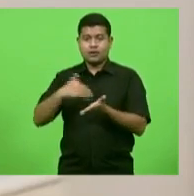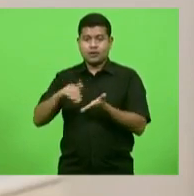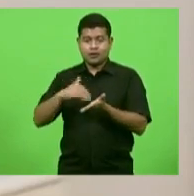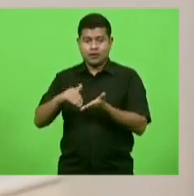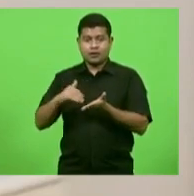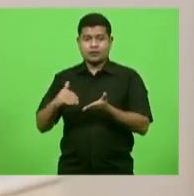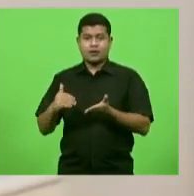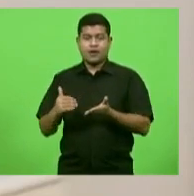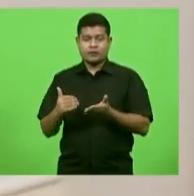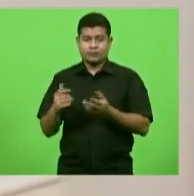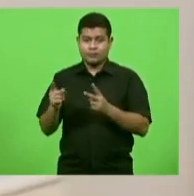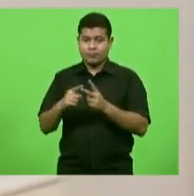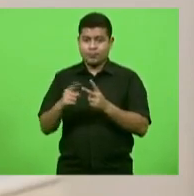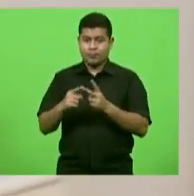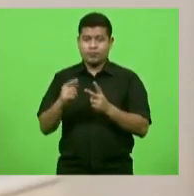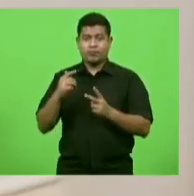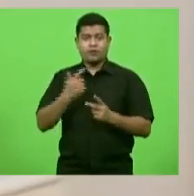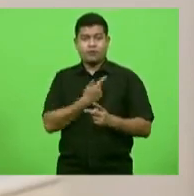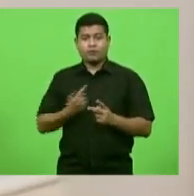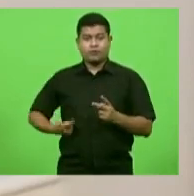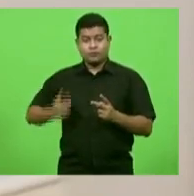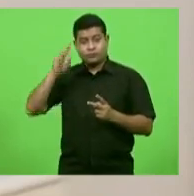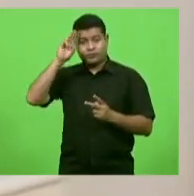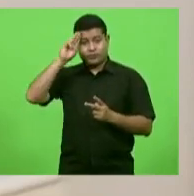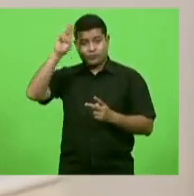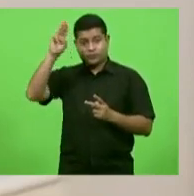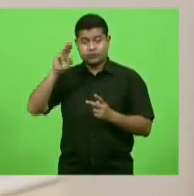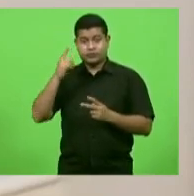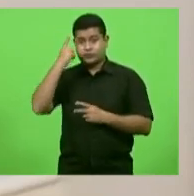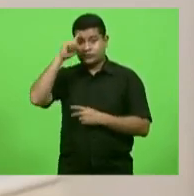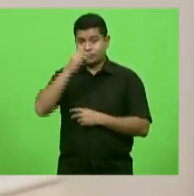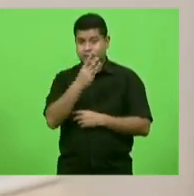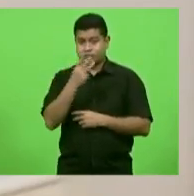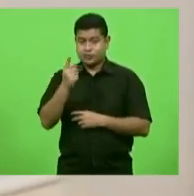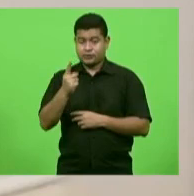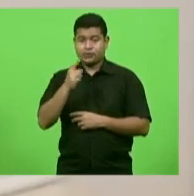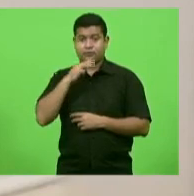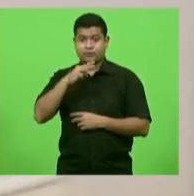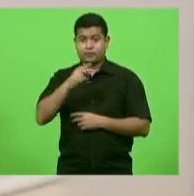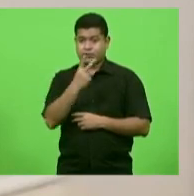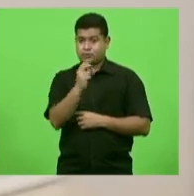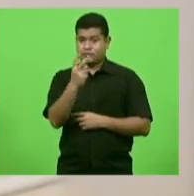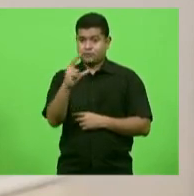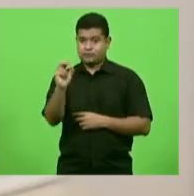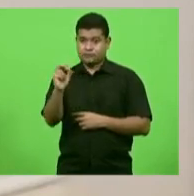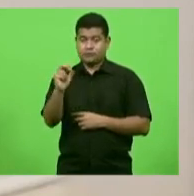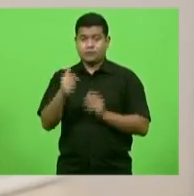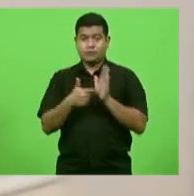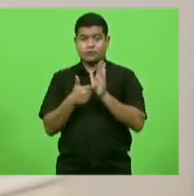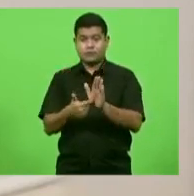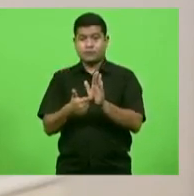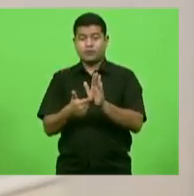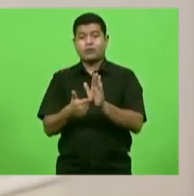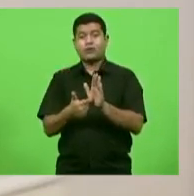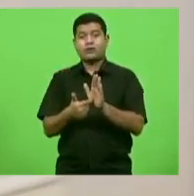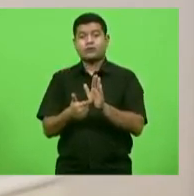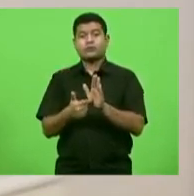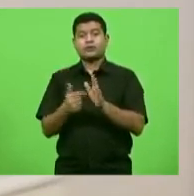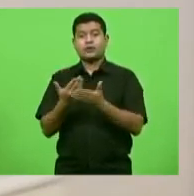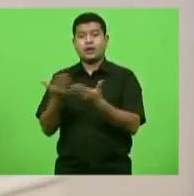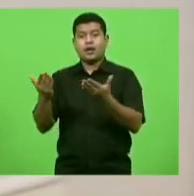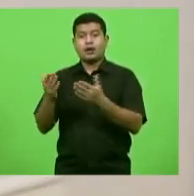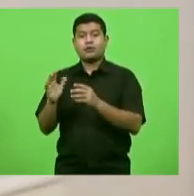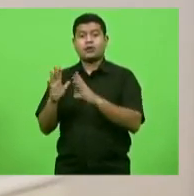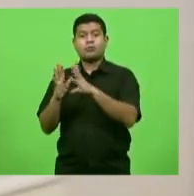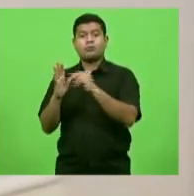governador do Estado, no dia 31/3/2020, apontou sobre os modelos dos